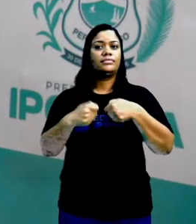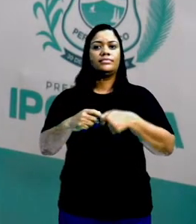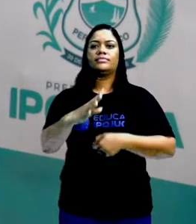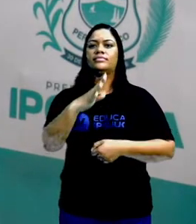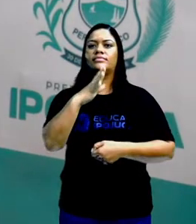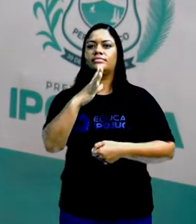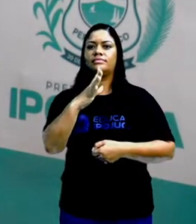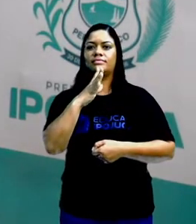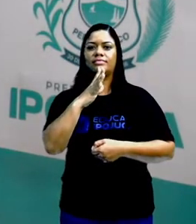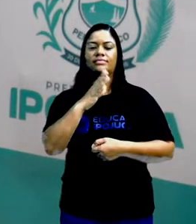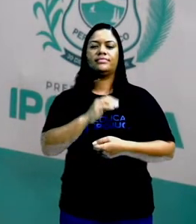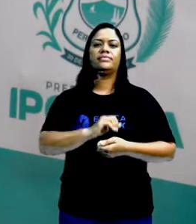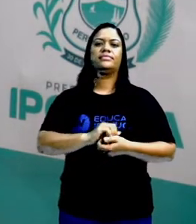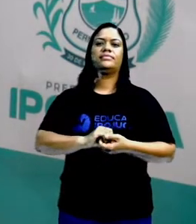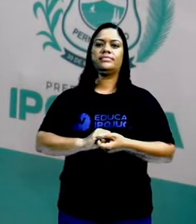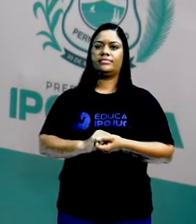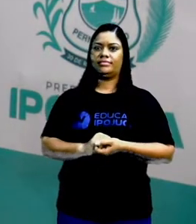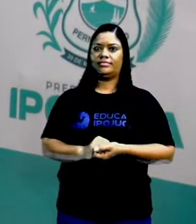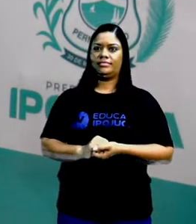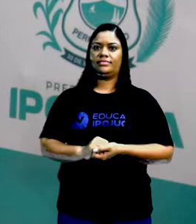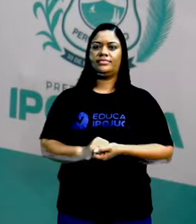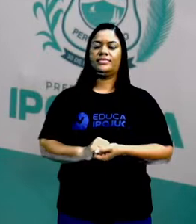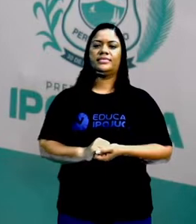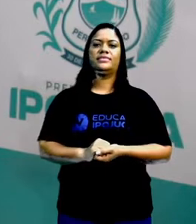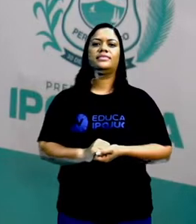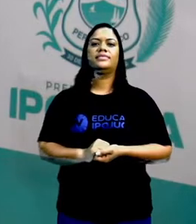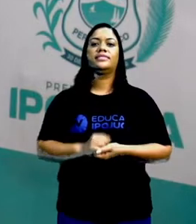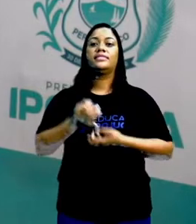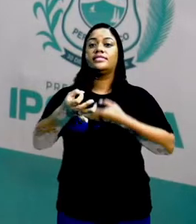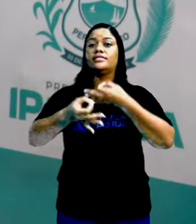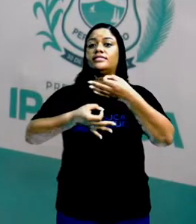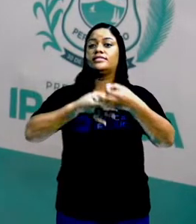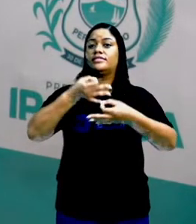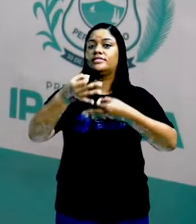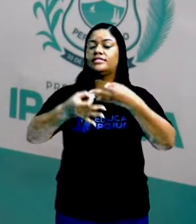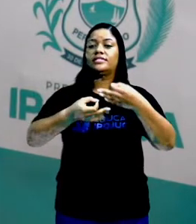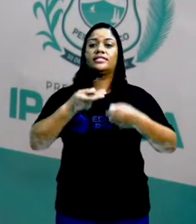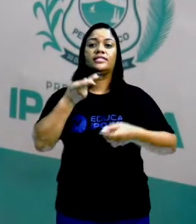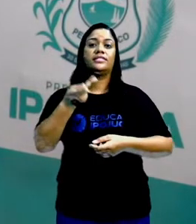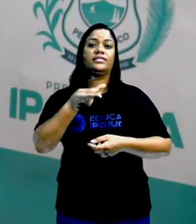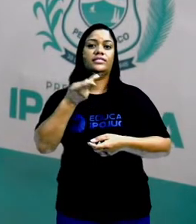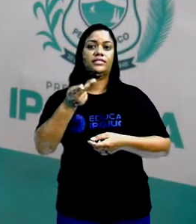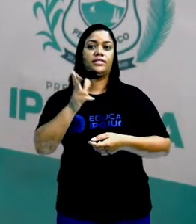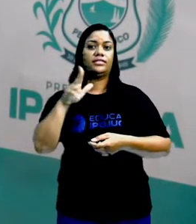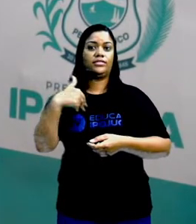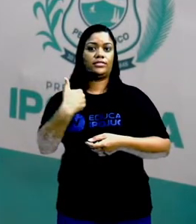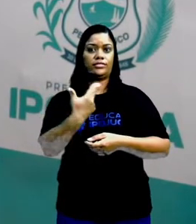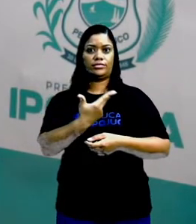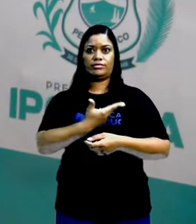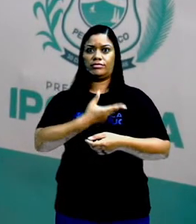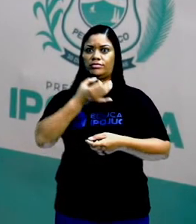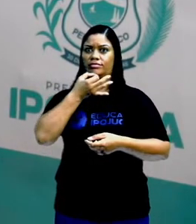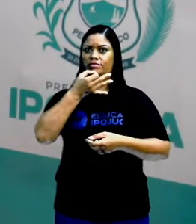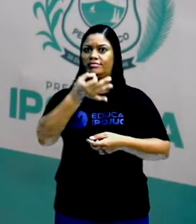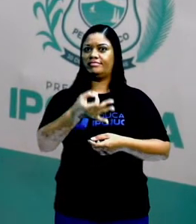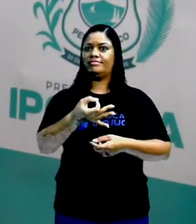conhecer esses argumentos, né, o que é que essas pessoas dizem, para que os nossos argumentos